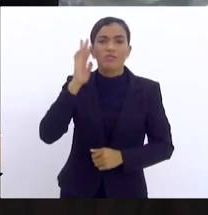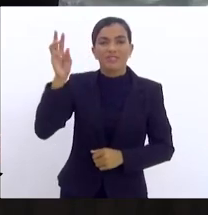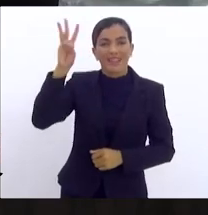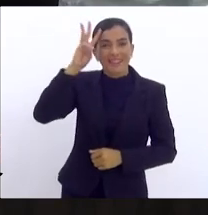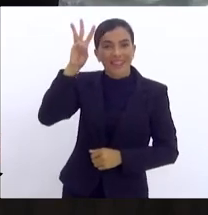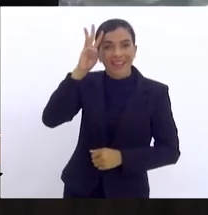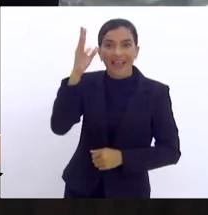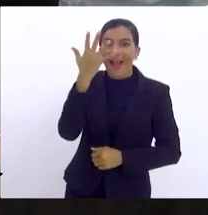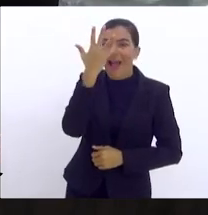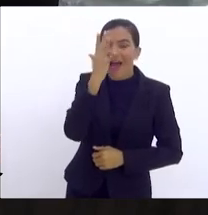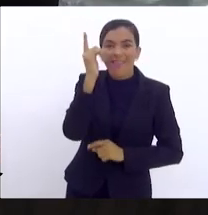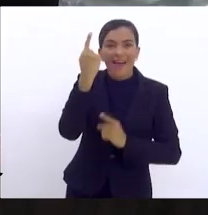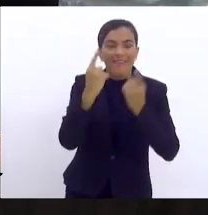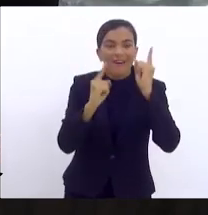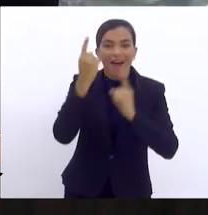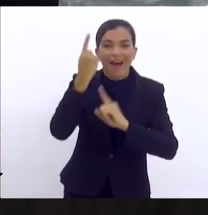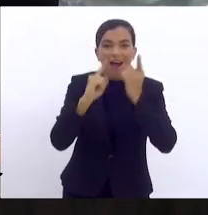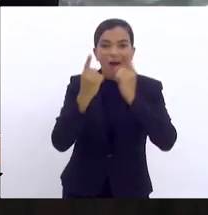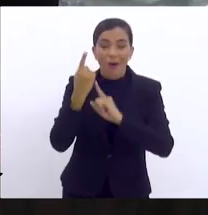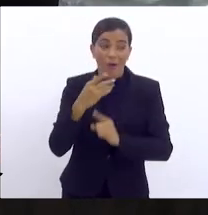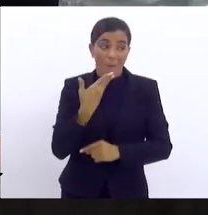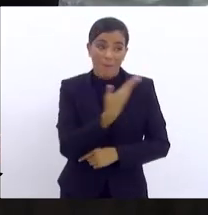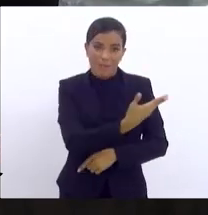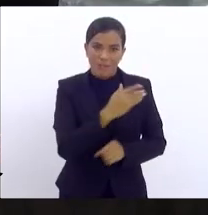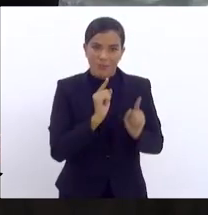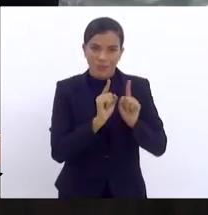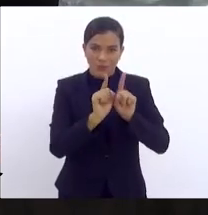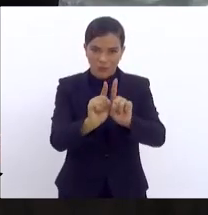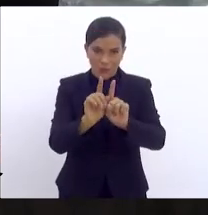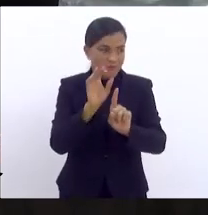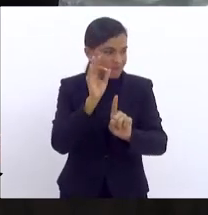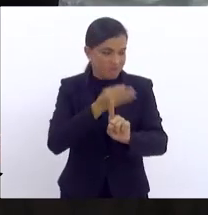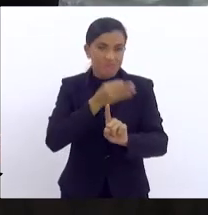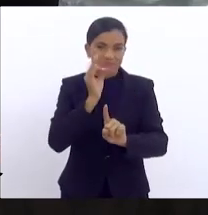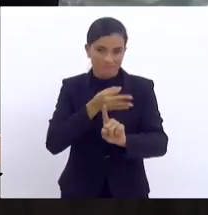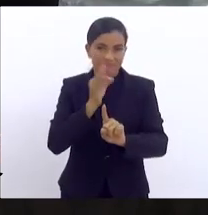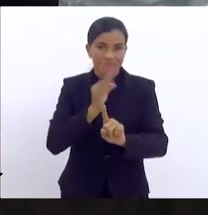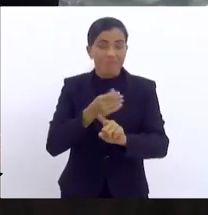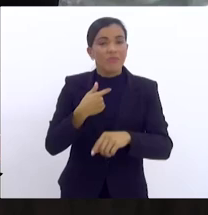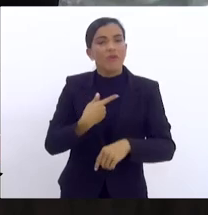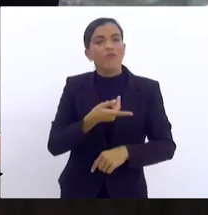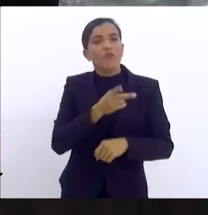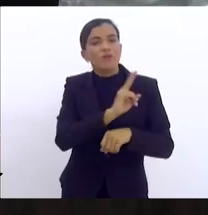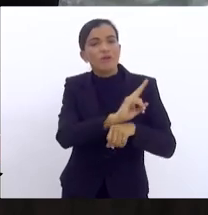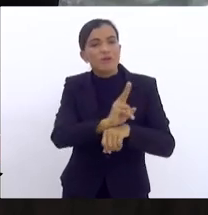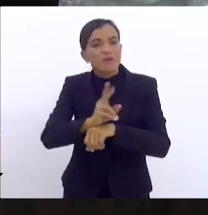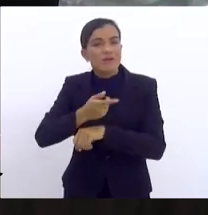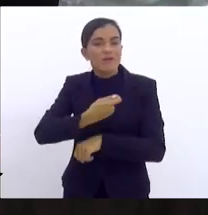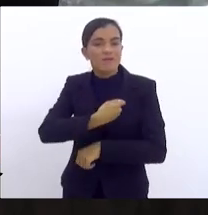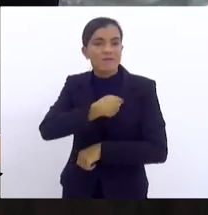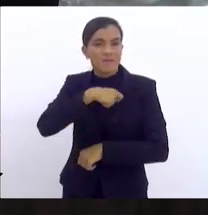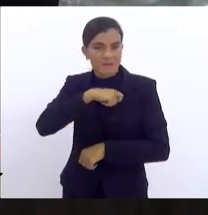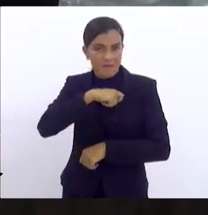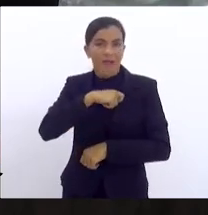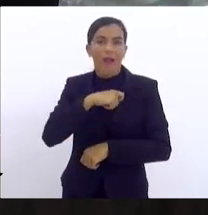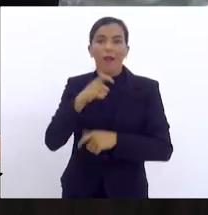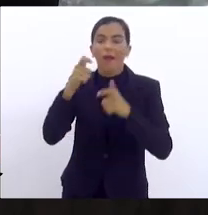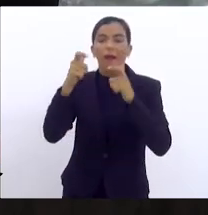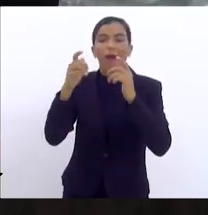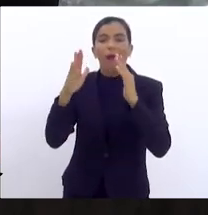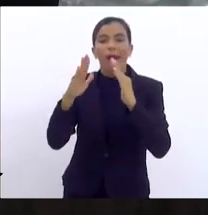pedi para que fosse comigo até mesmo uma questão que eu tive que fiscalizar um abrigo